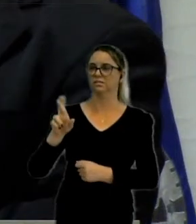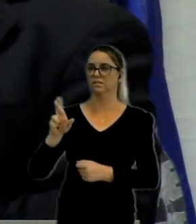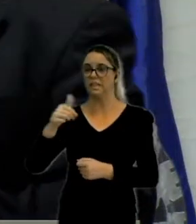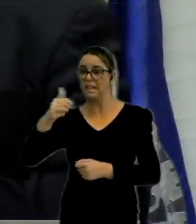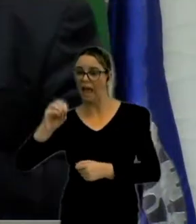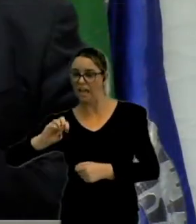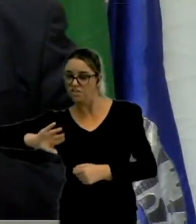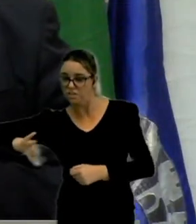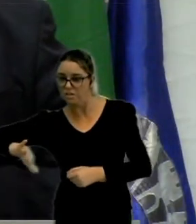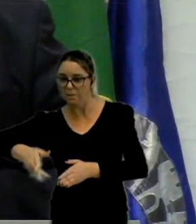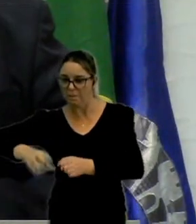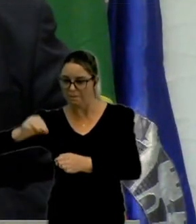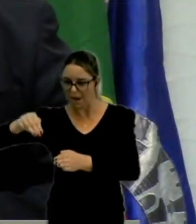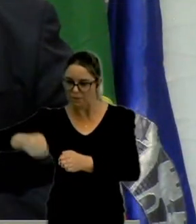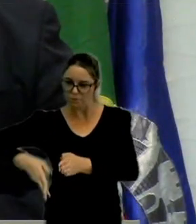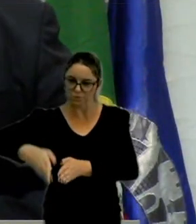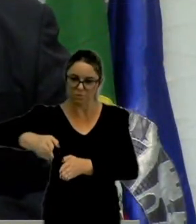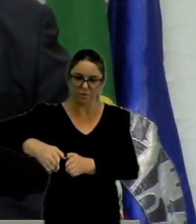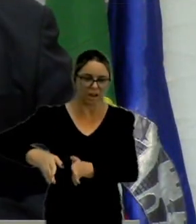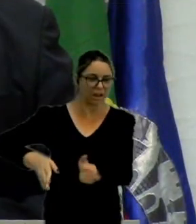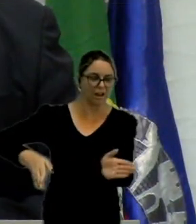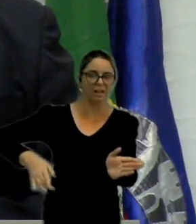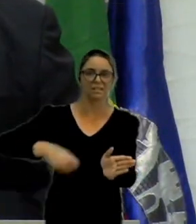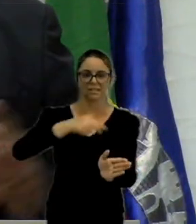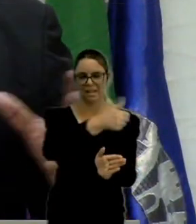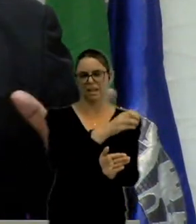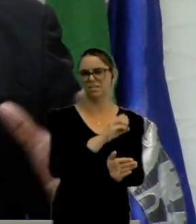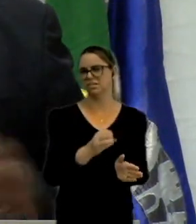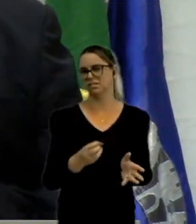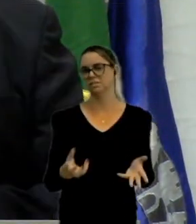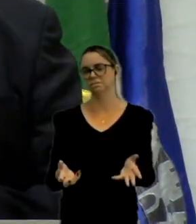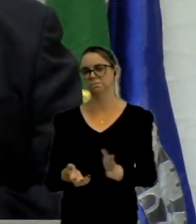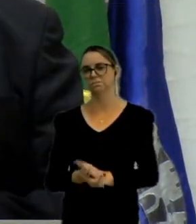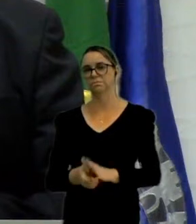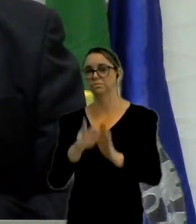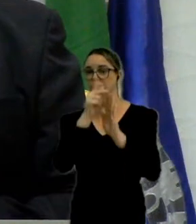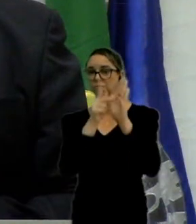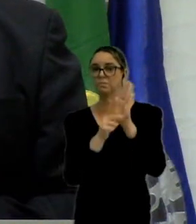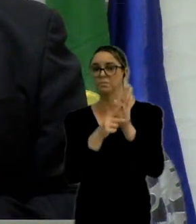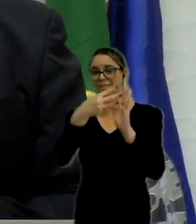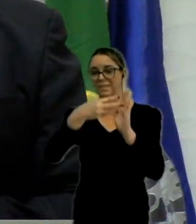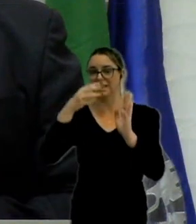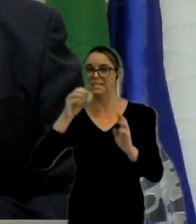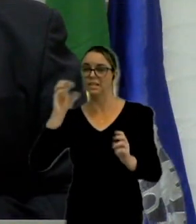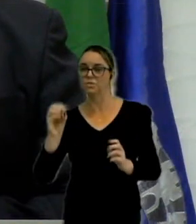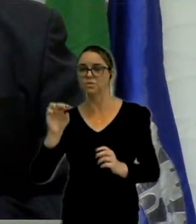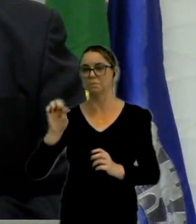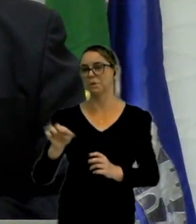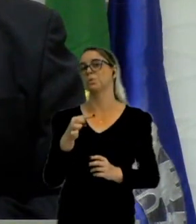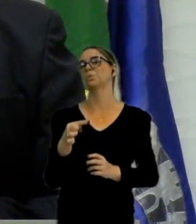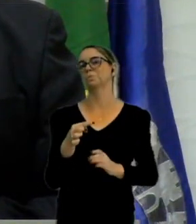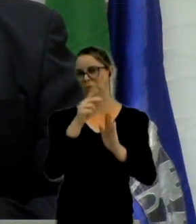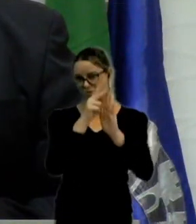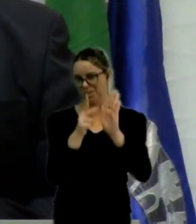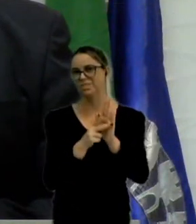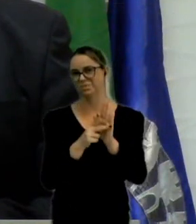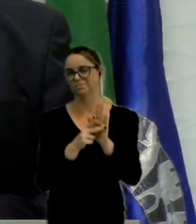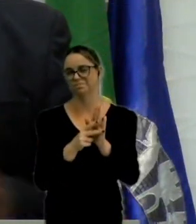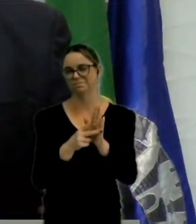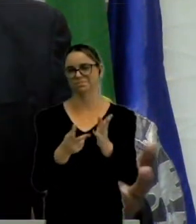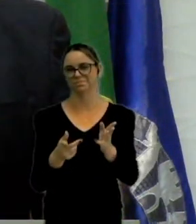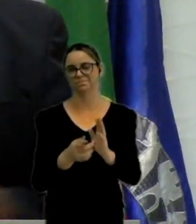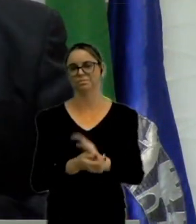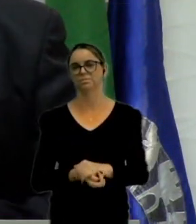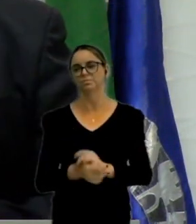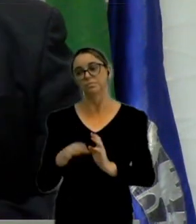Agora, enquanto não se faz isso, só o projeto custa 300 mil. A gente se informou lá, 300 mil o projeto, que é